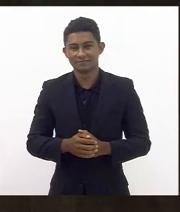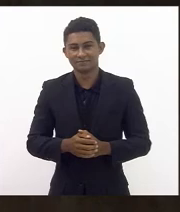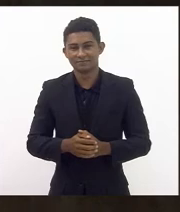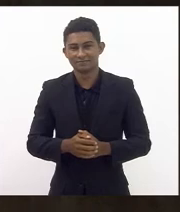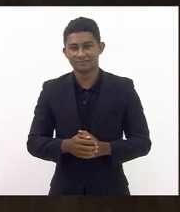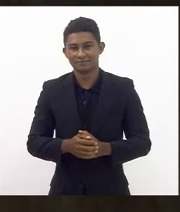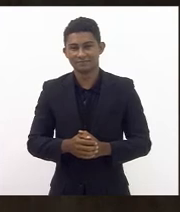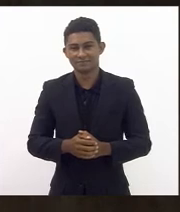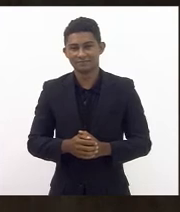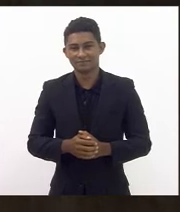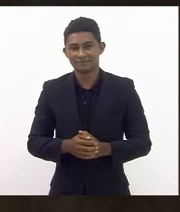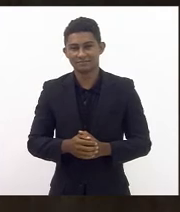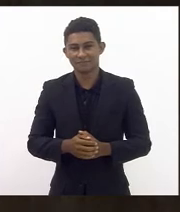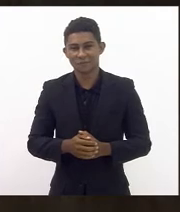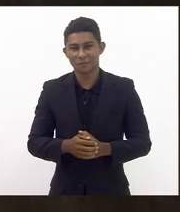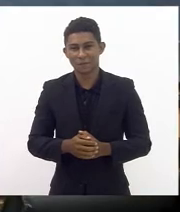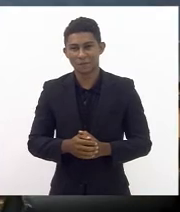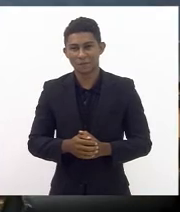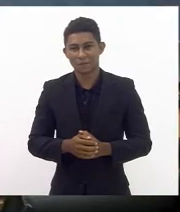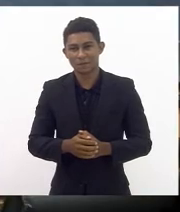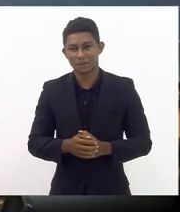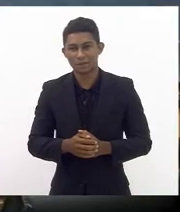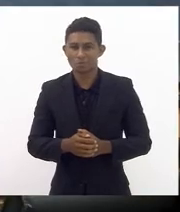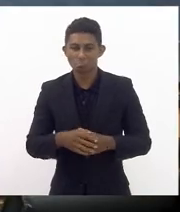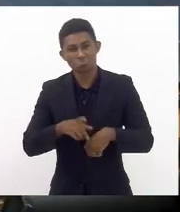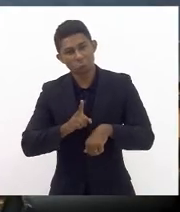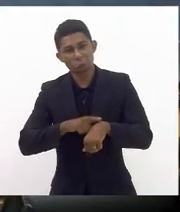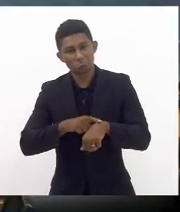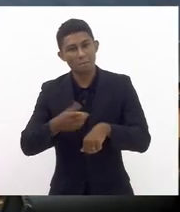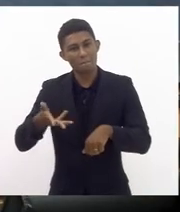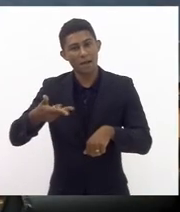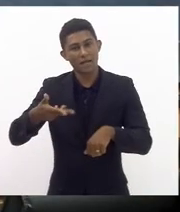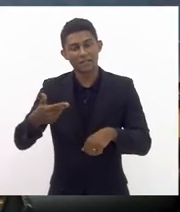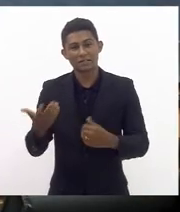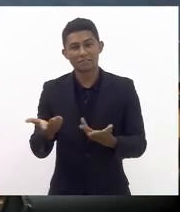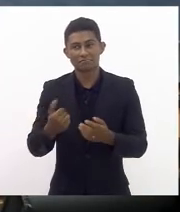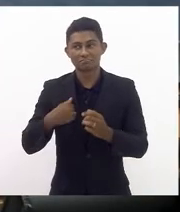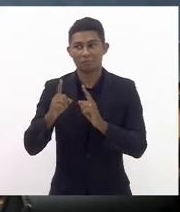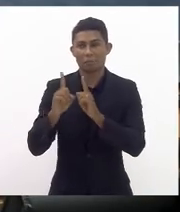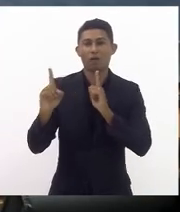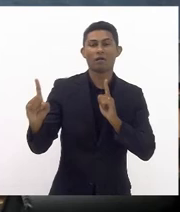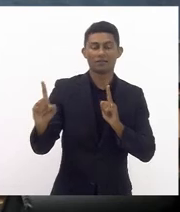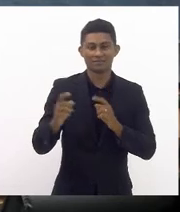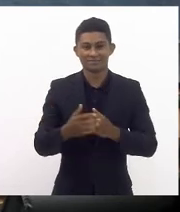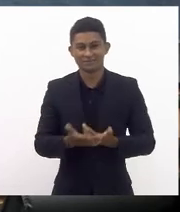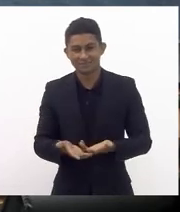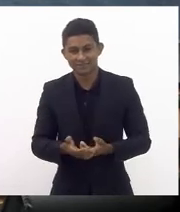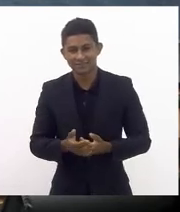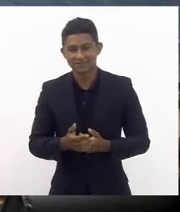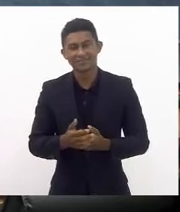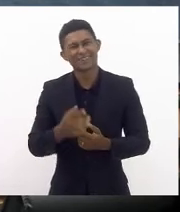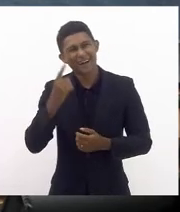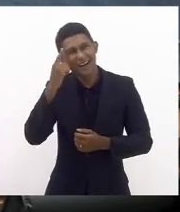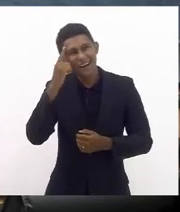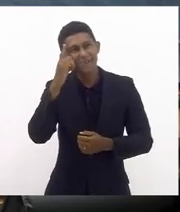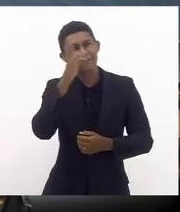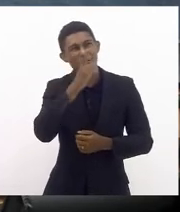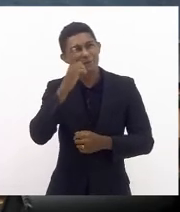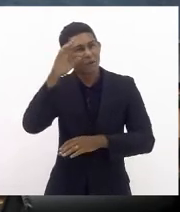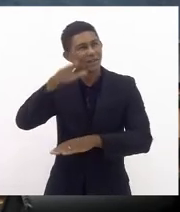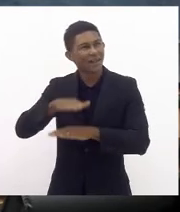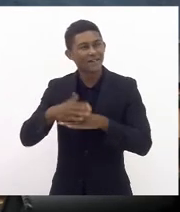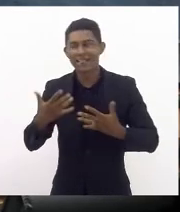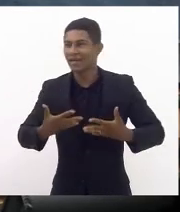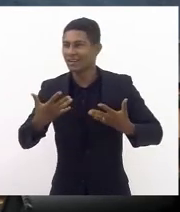Não, mas essa não. O tempo passa tão depressa, mas em mim deixou. É, minha tarde de domingo, quantas